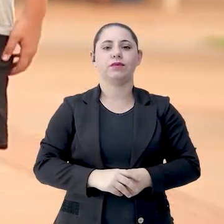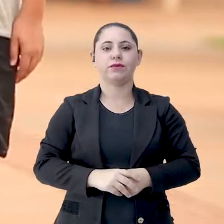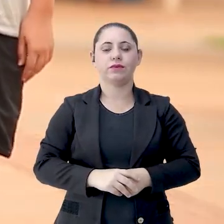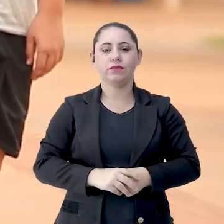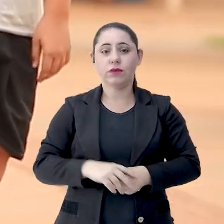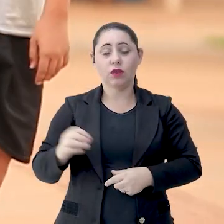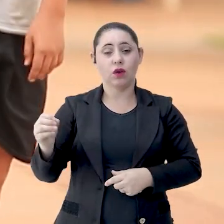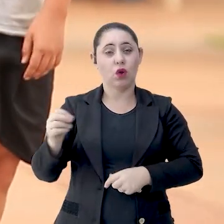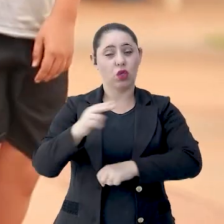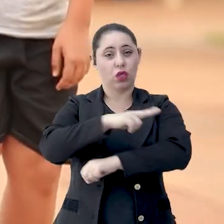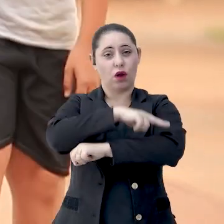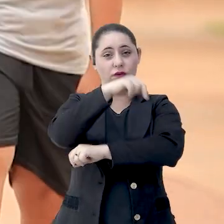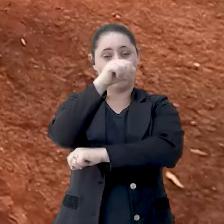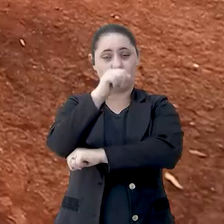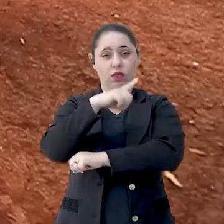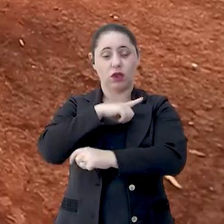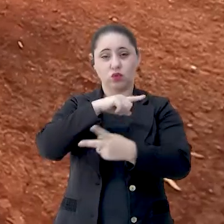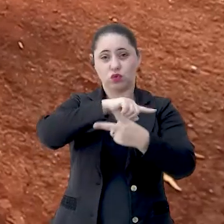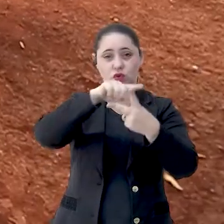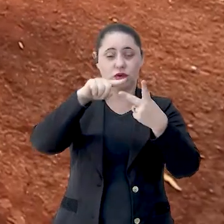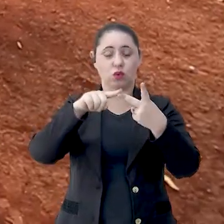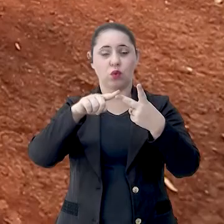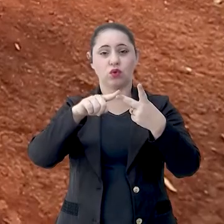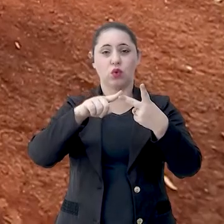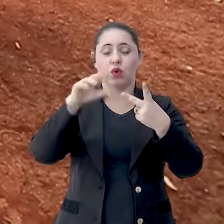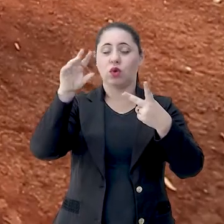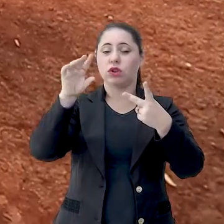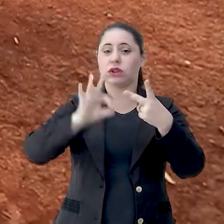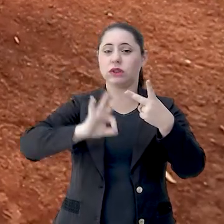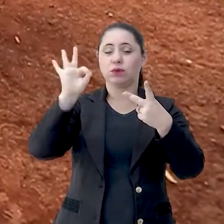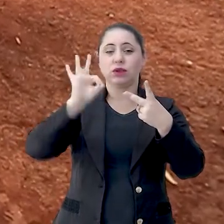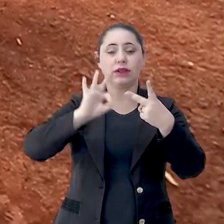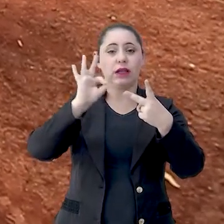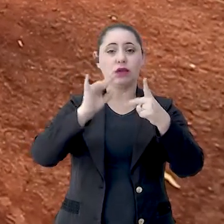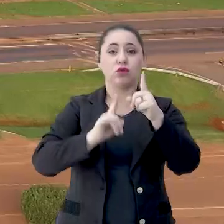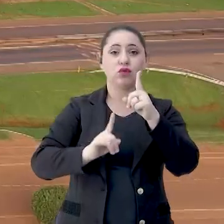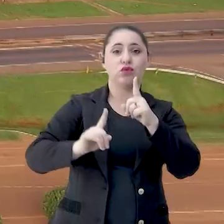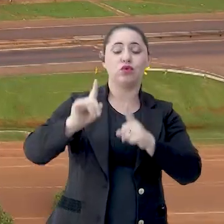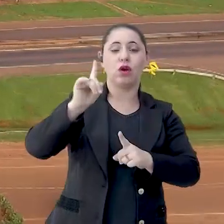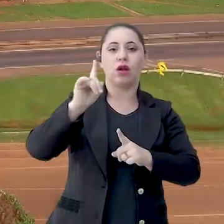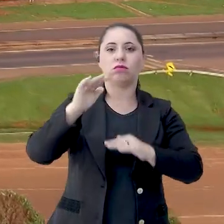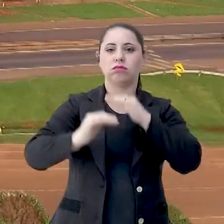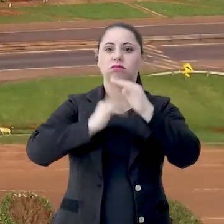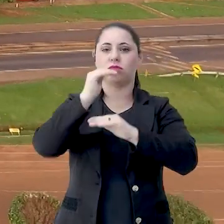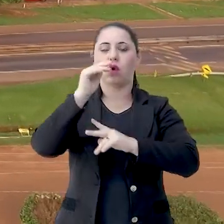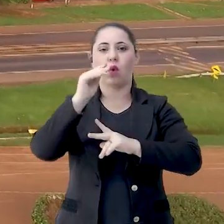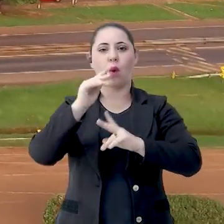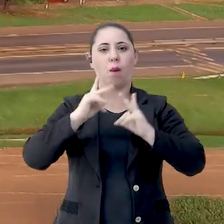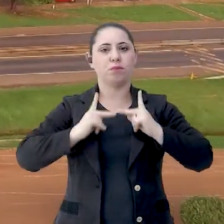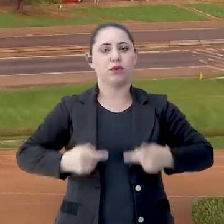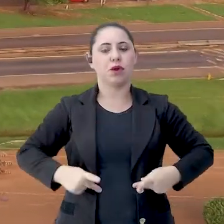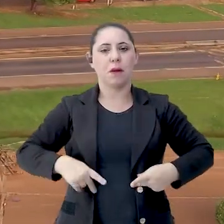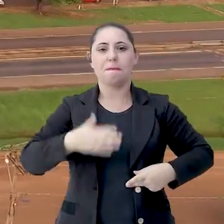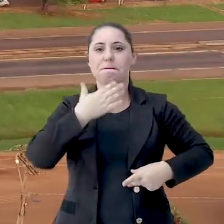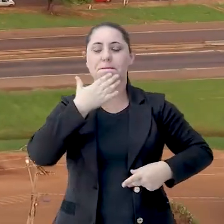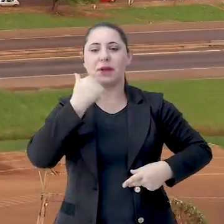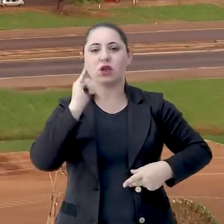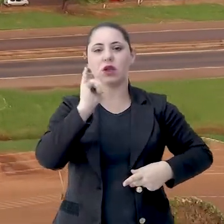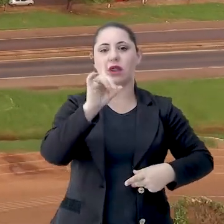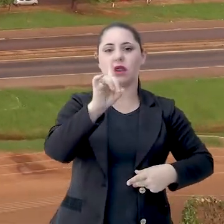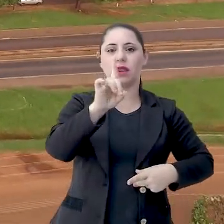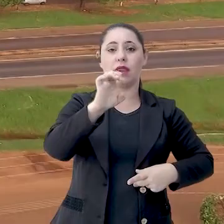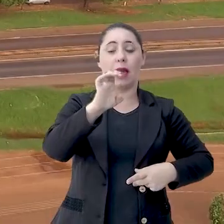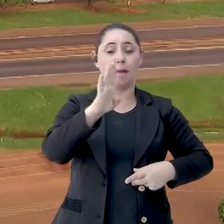finais do ensino fundamental e uma das melhores nas séries iniciais. E vem experimentando expansão